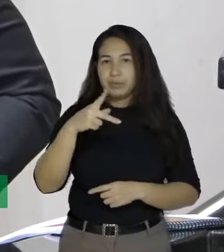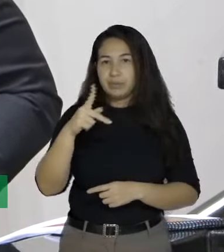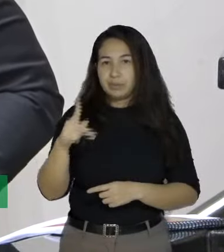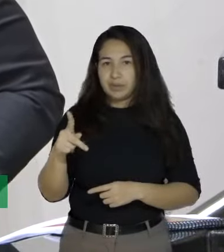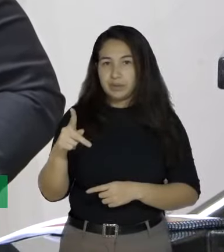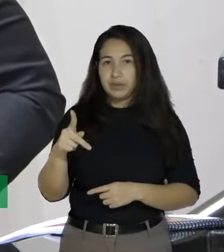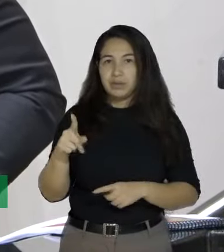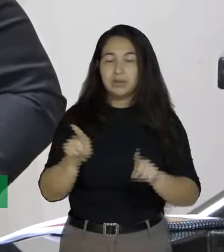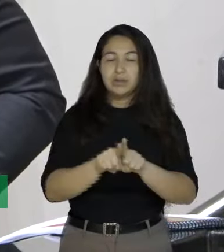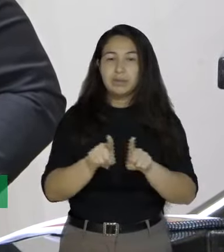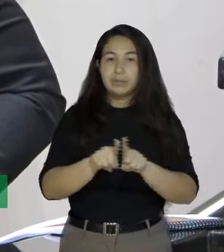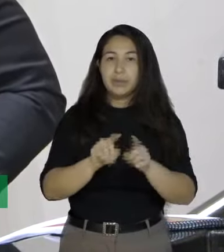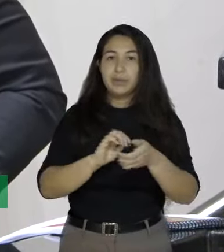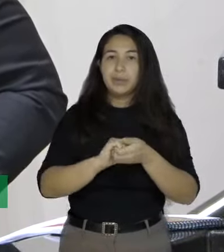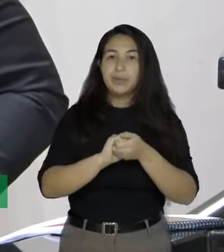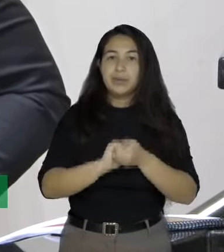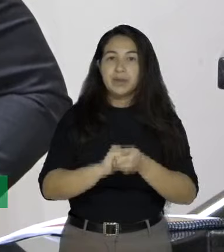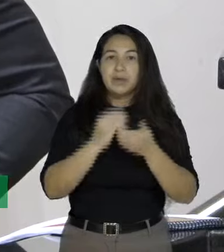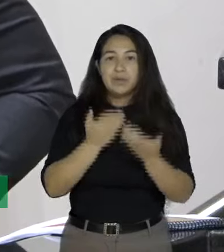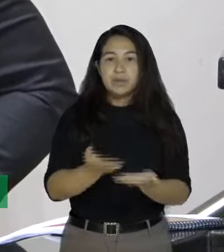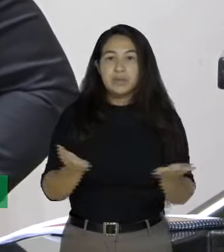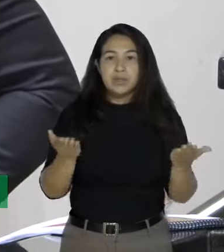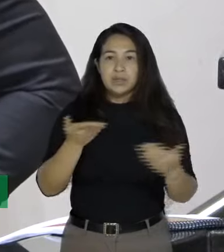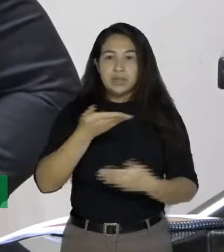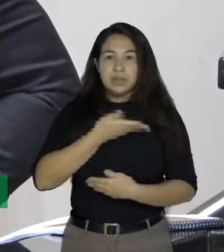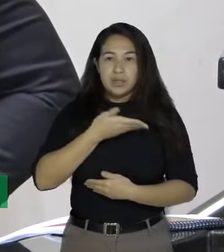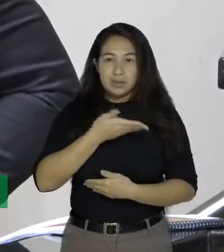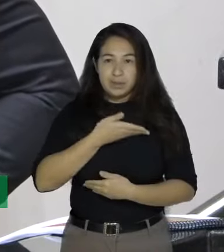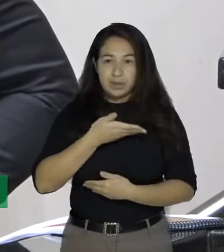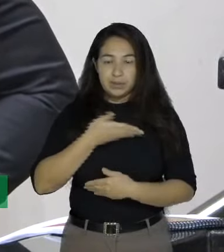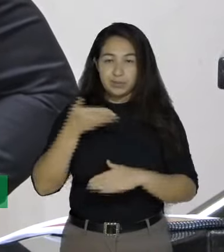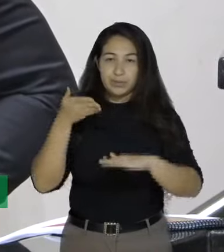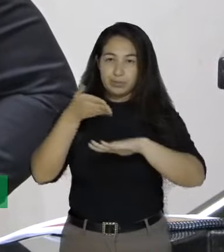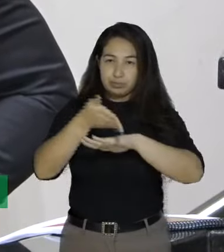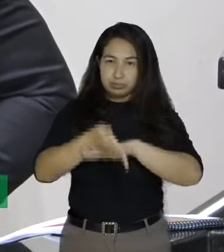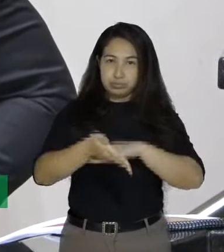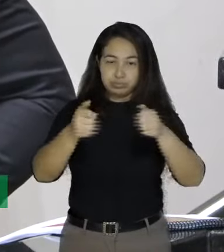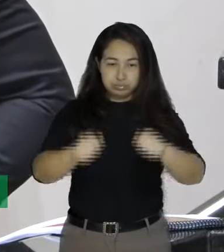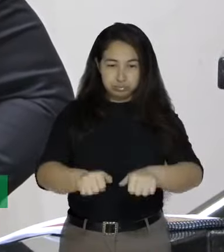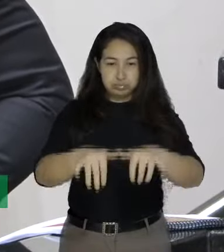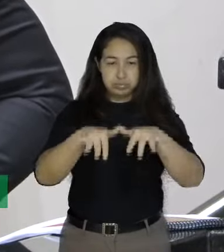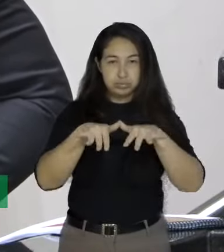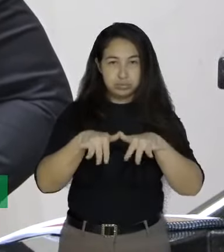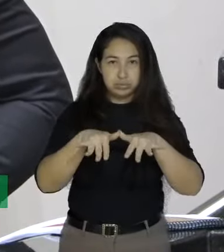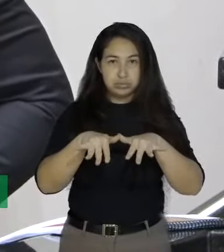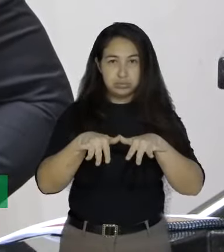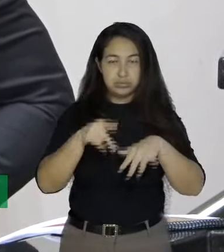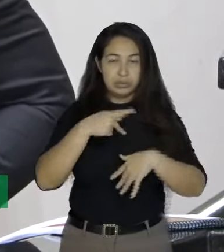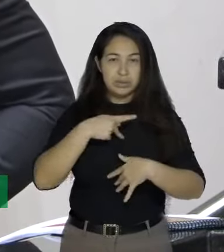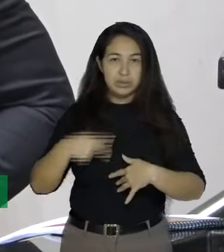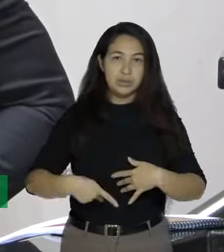cumprimentar todos os amigos que se encontram aqui presentes presidente da associação dos defensores